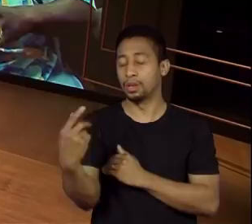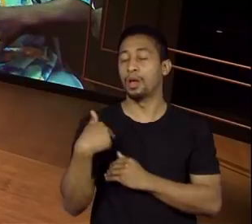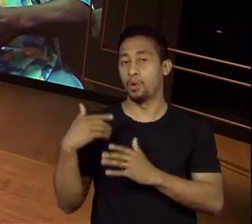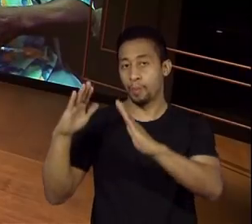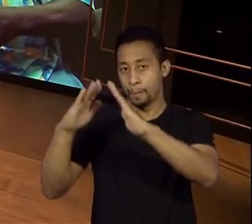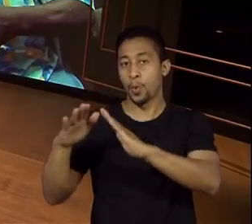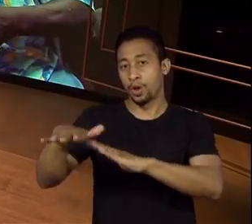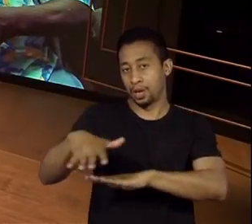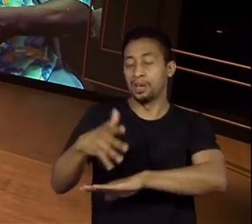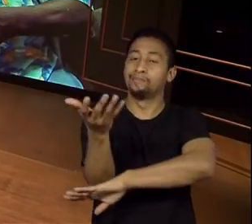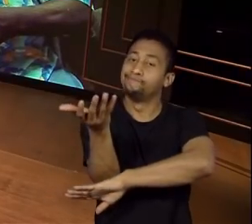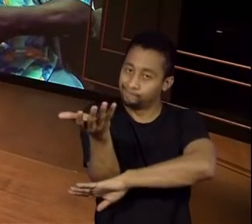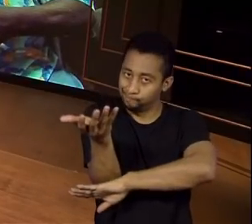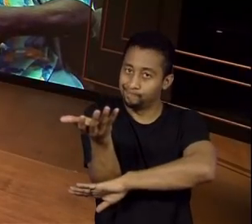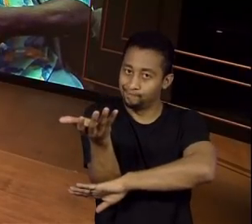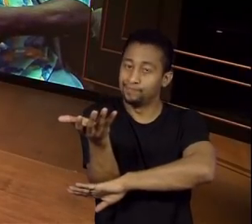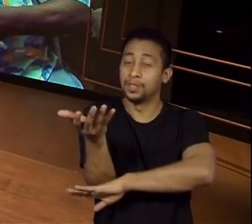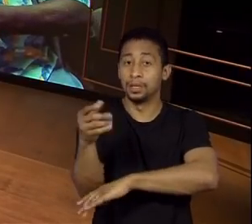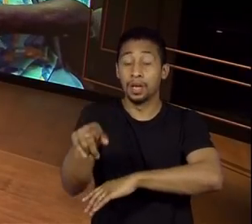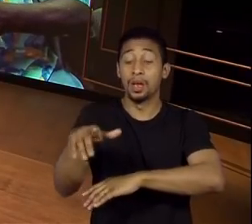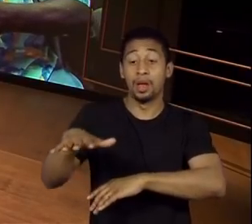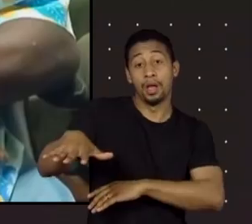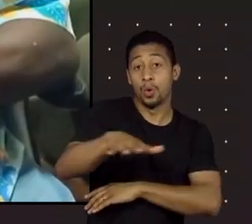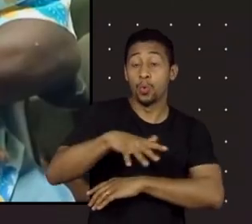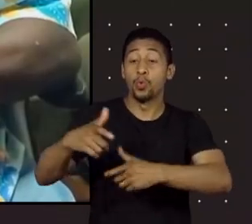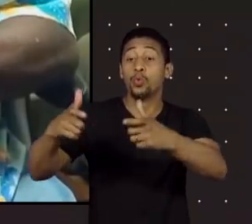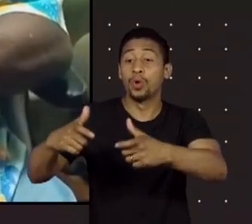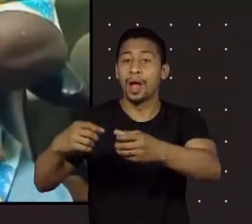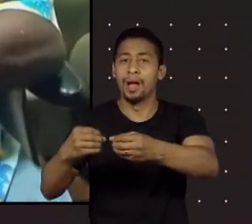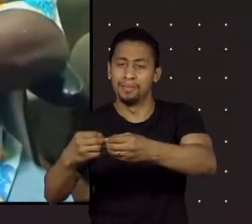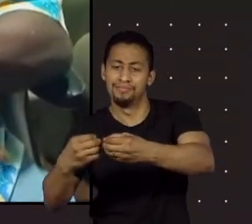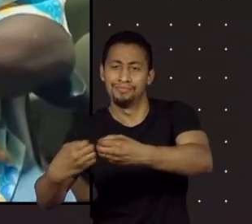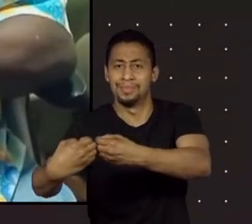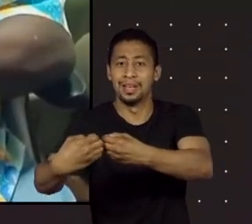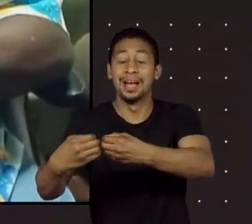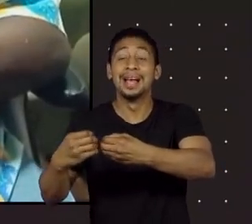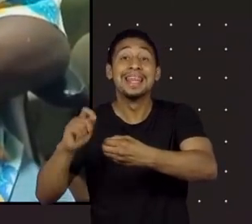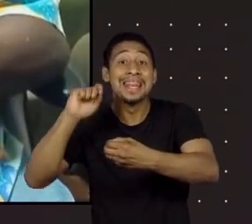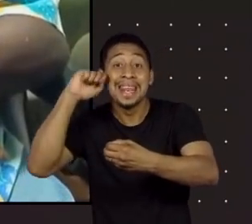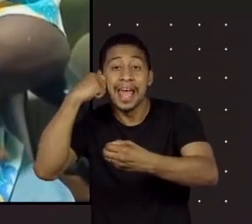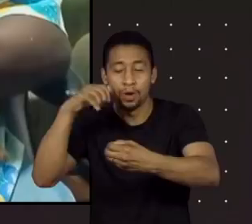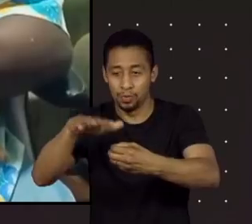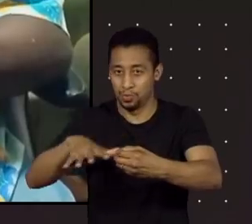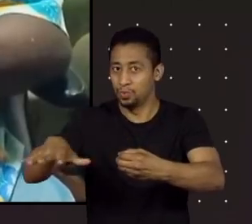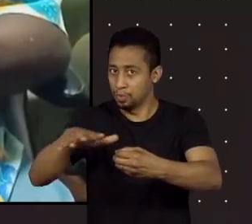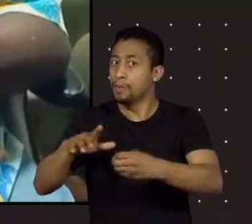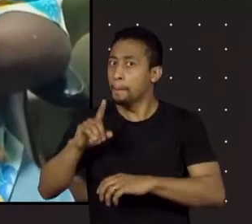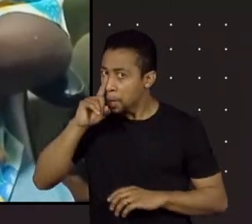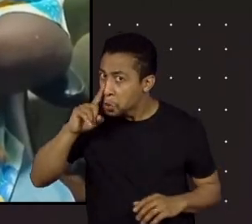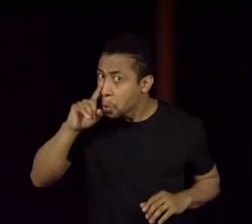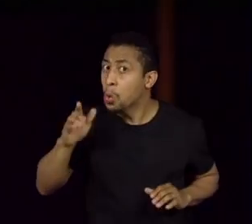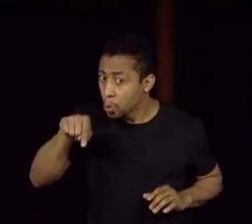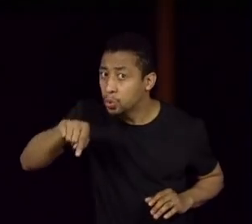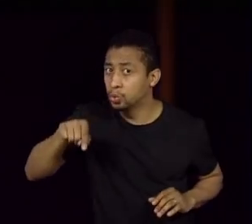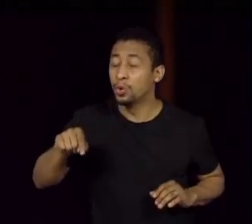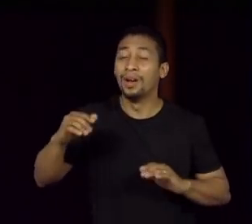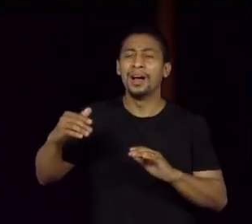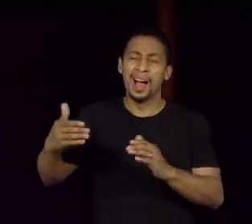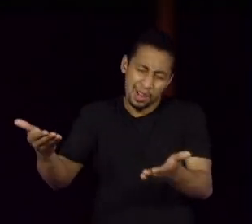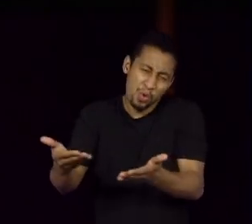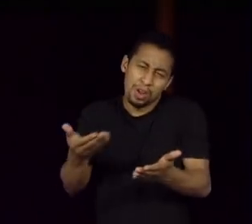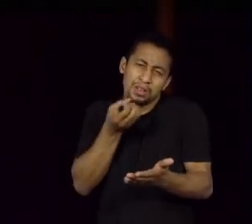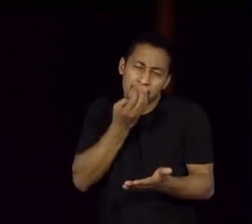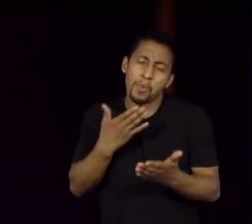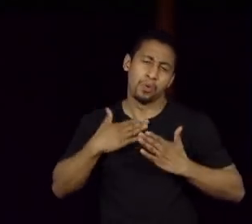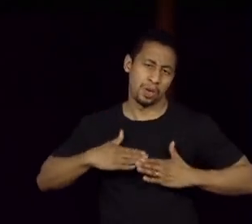nessa rua, que era um bairro negro, né? É um bairro negro. Hoje não, hoje está mais tranquilo. Mas naquela época, anos